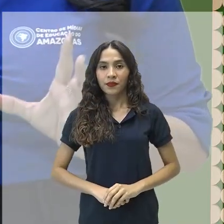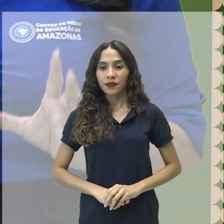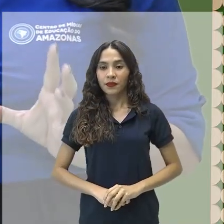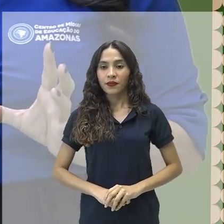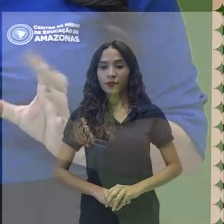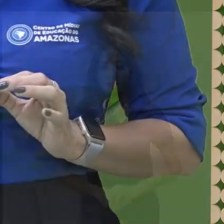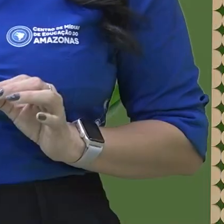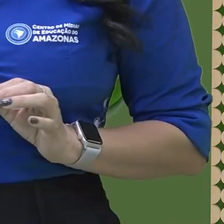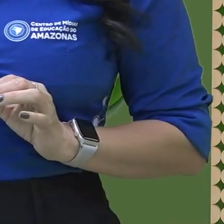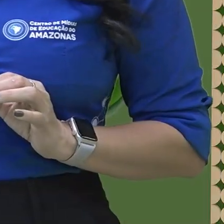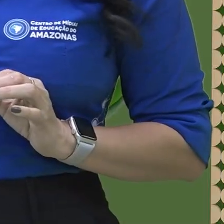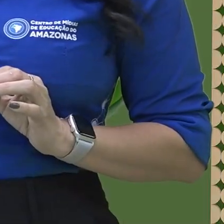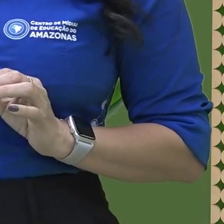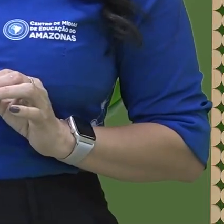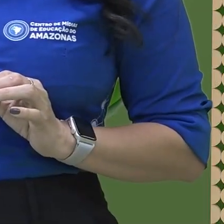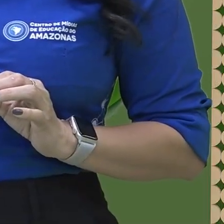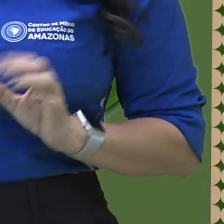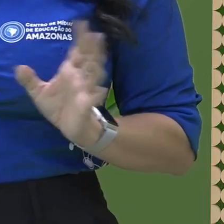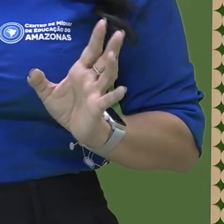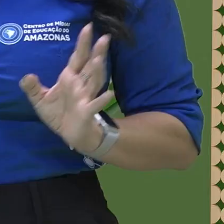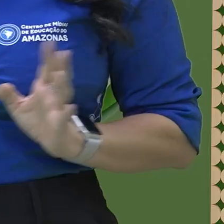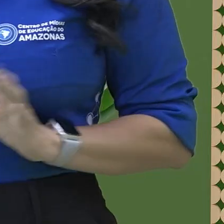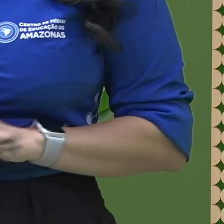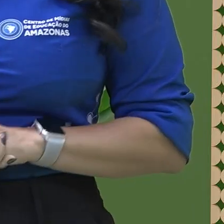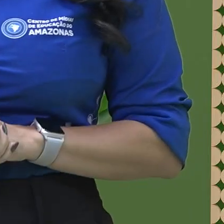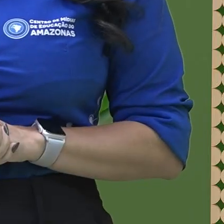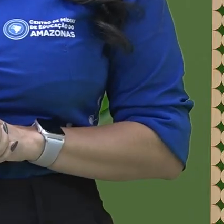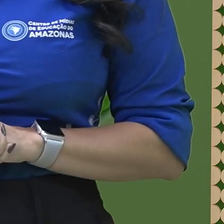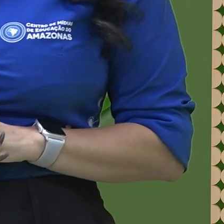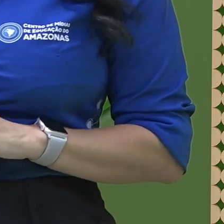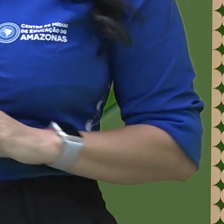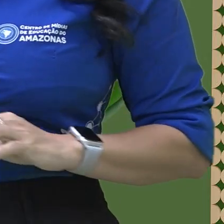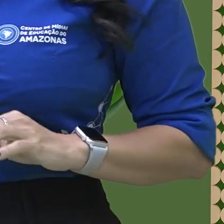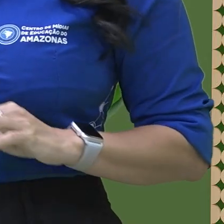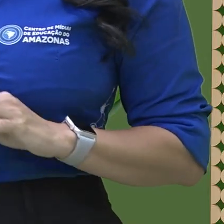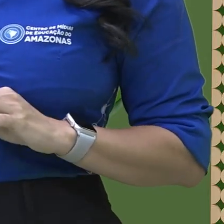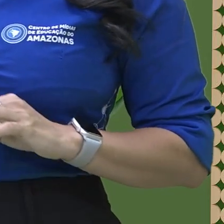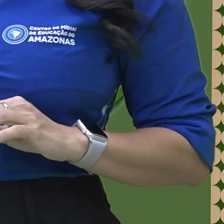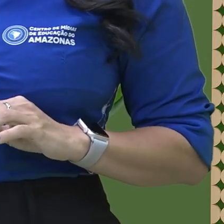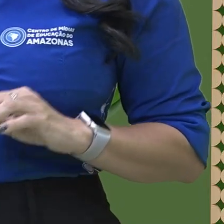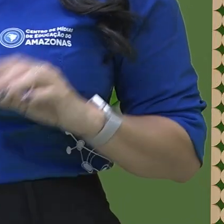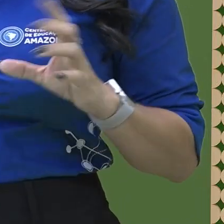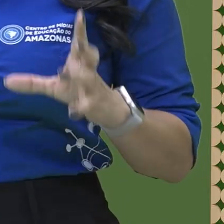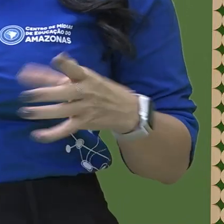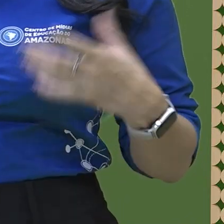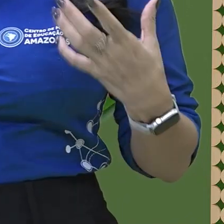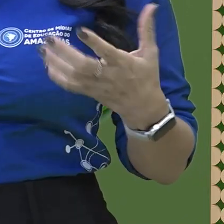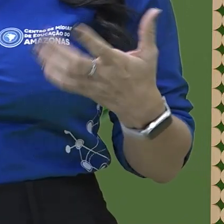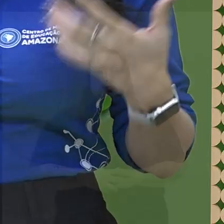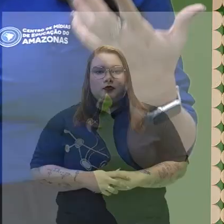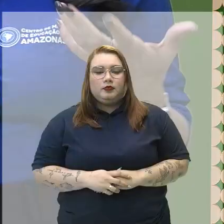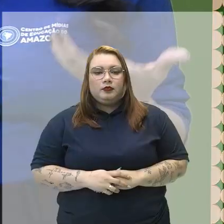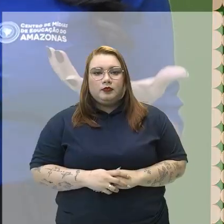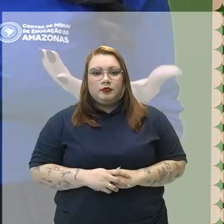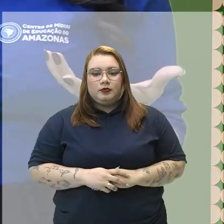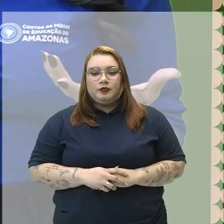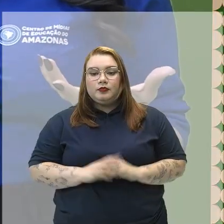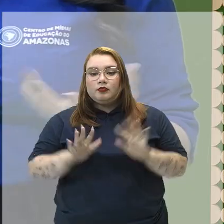criando ali uma plantinha. Nessa ação, ela é positiva ou ela é negativa? Né? Só de a gente observar, a gente sabe que ela é uma ação